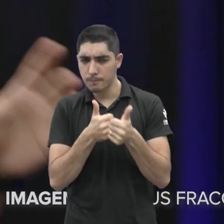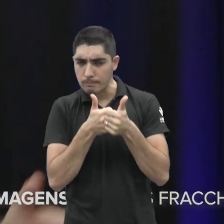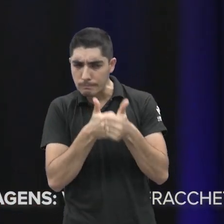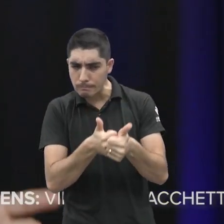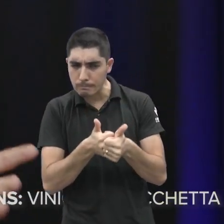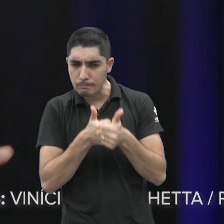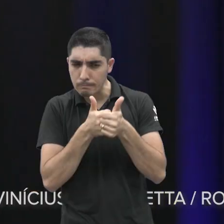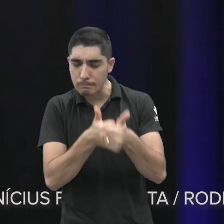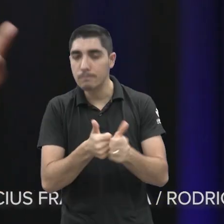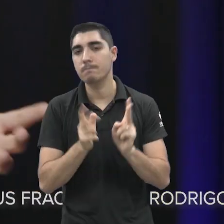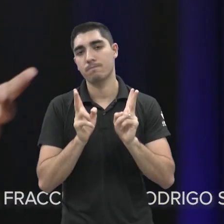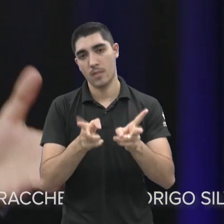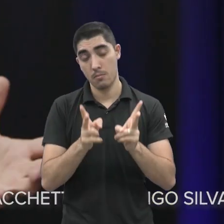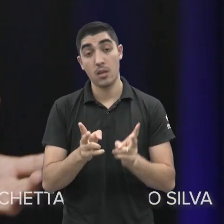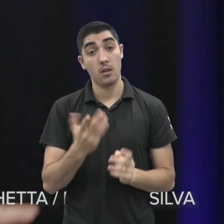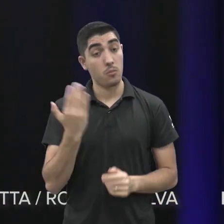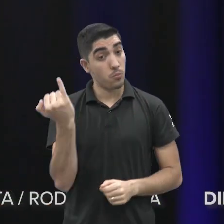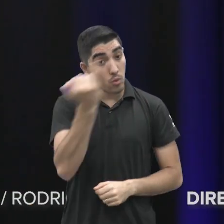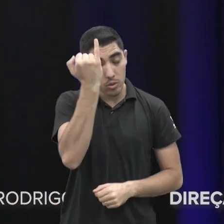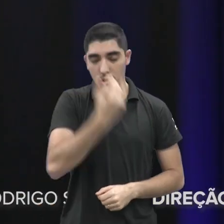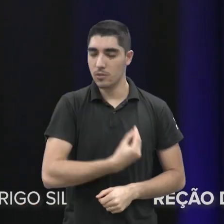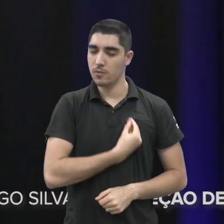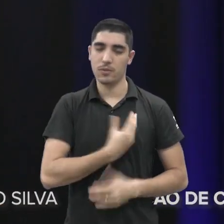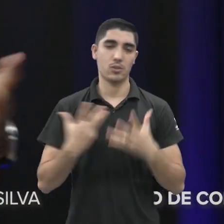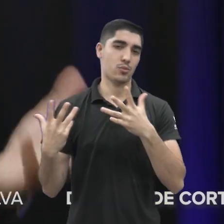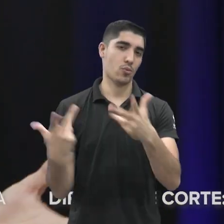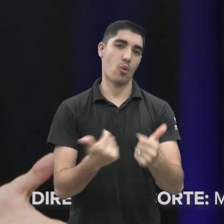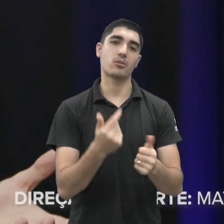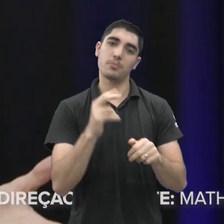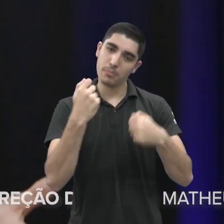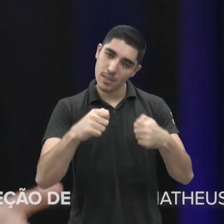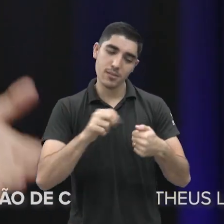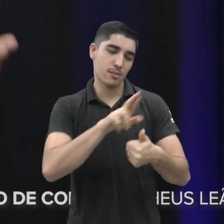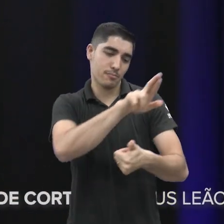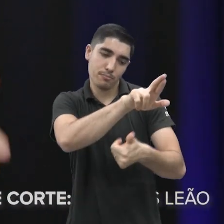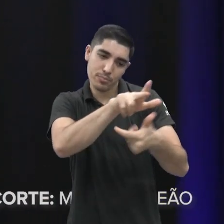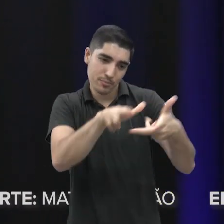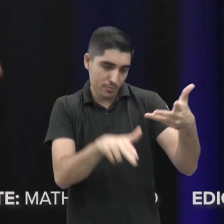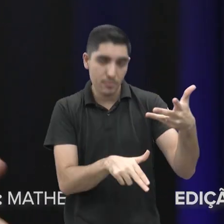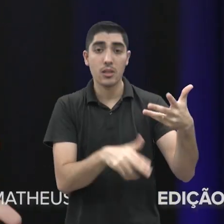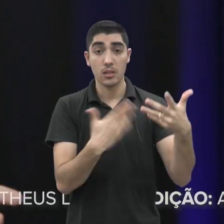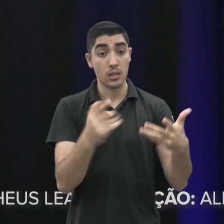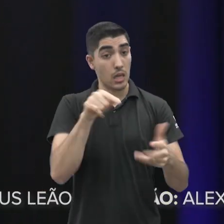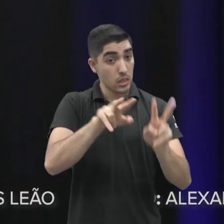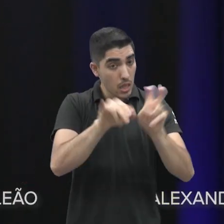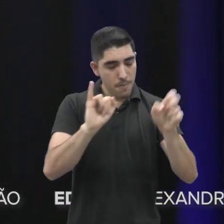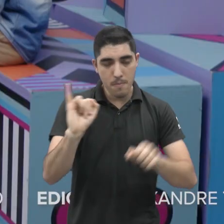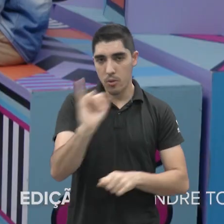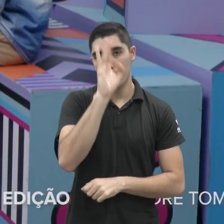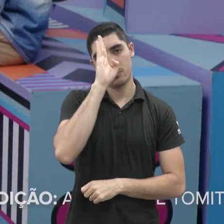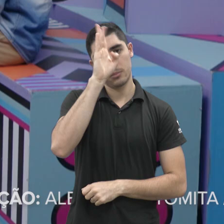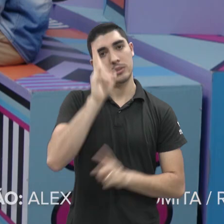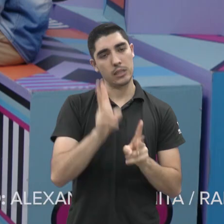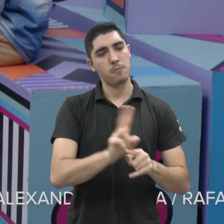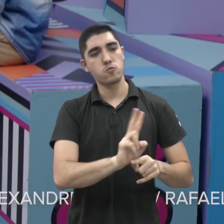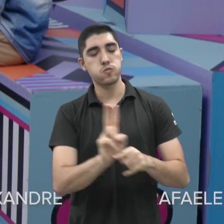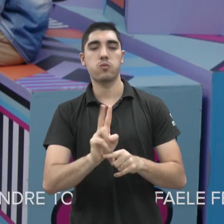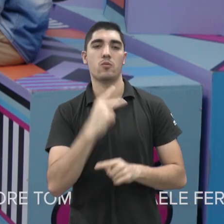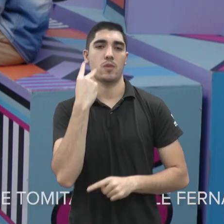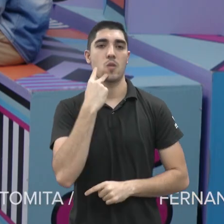um todo, né? Saneamento básico é fundamental para a qualidade de vida, volto a falar disso, e é um tema fundamental aqui na Câmara, na